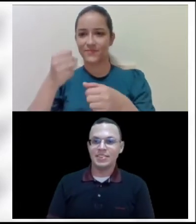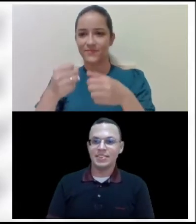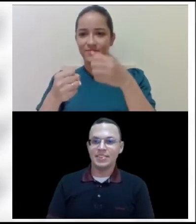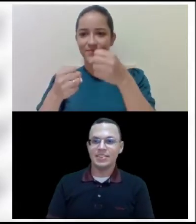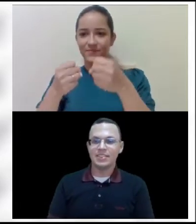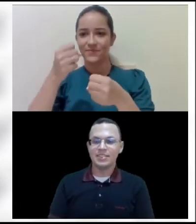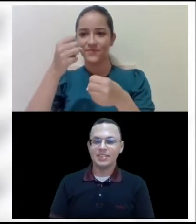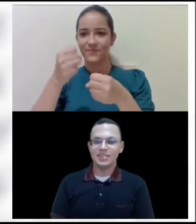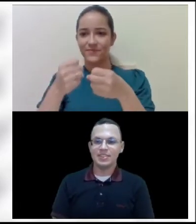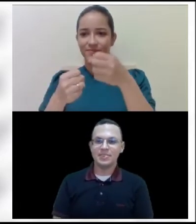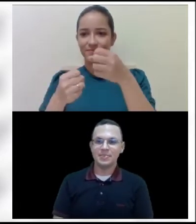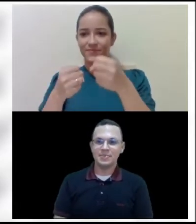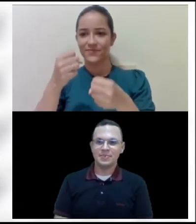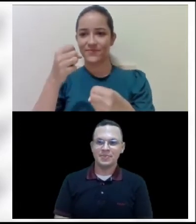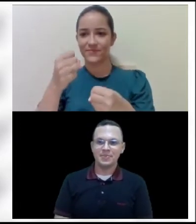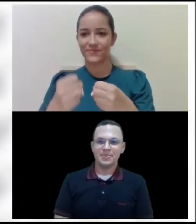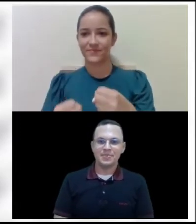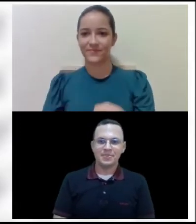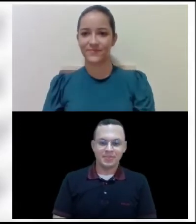Leite.